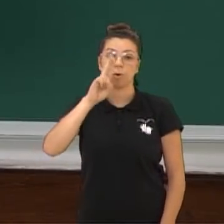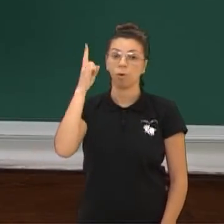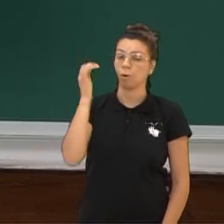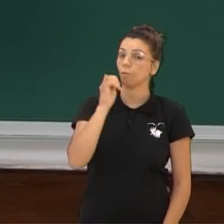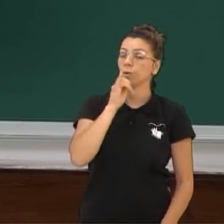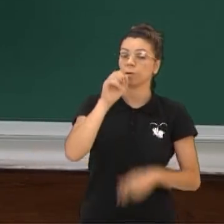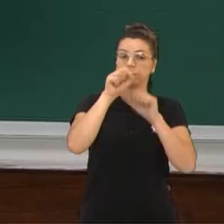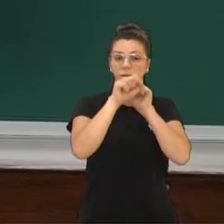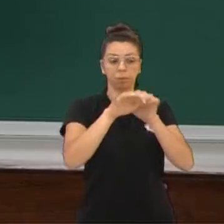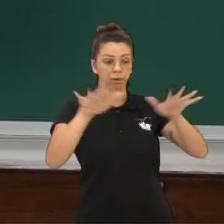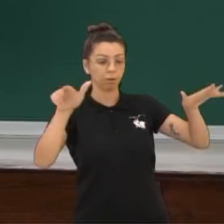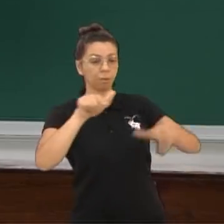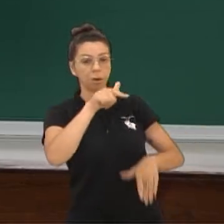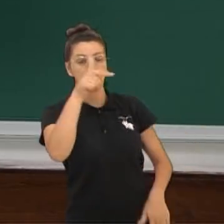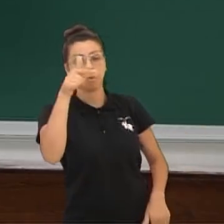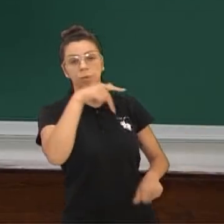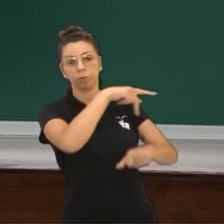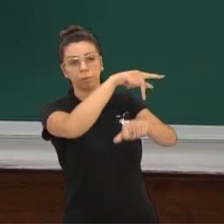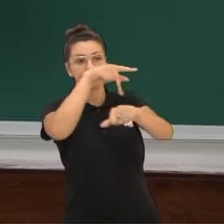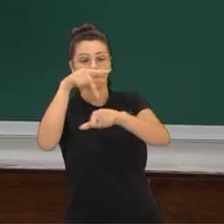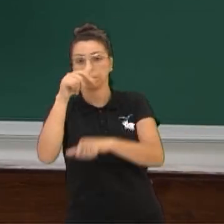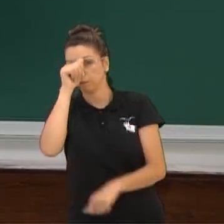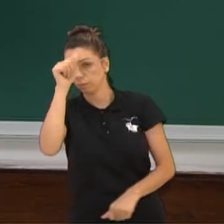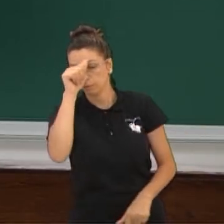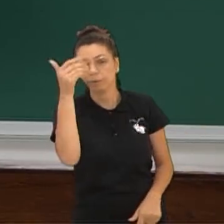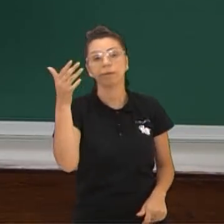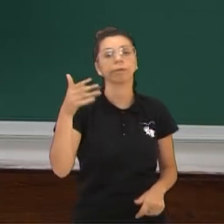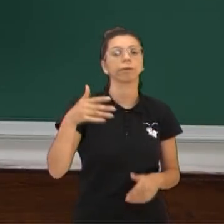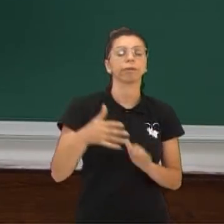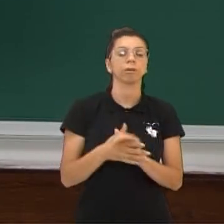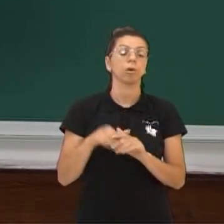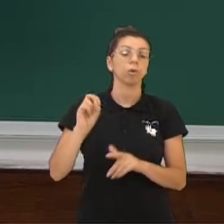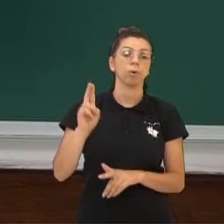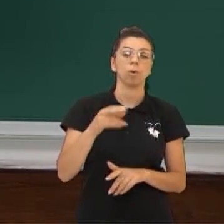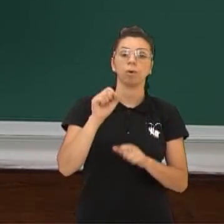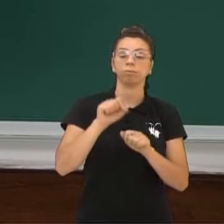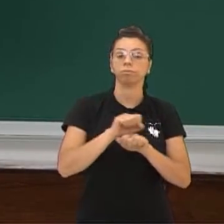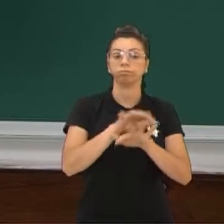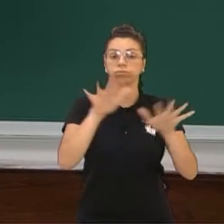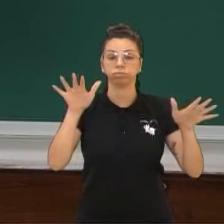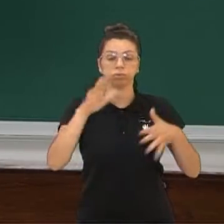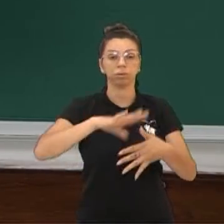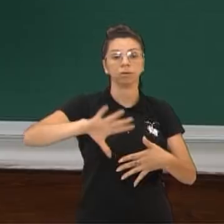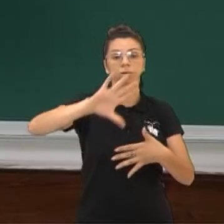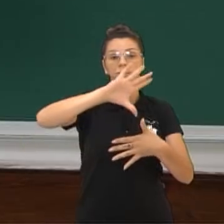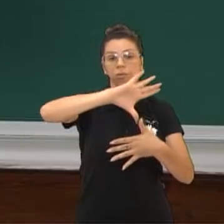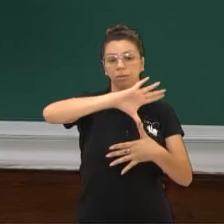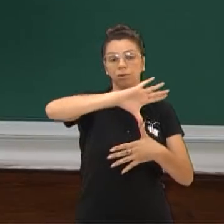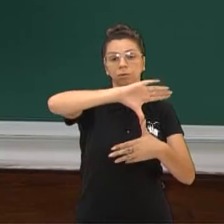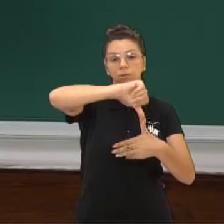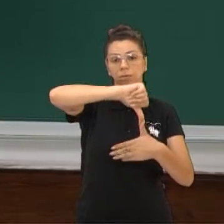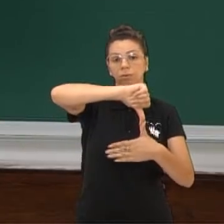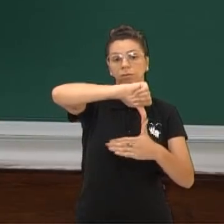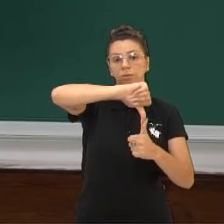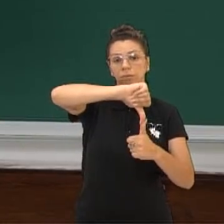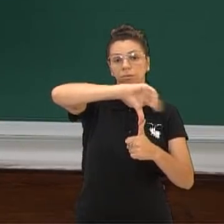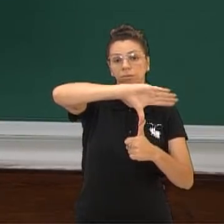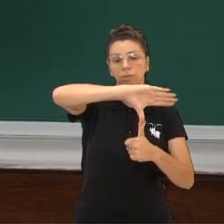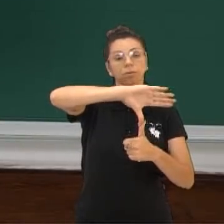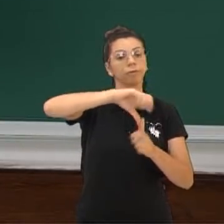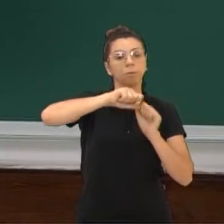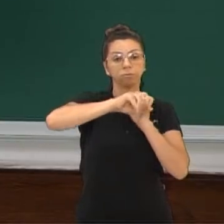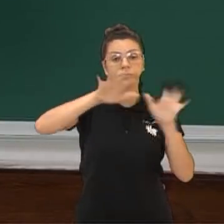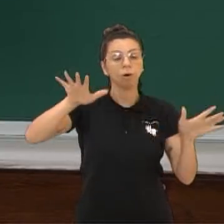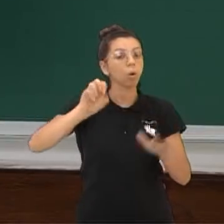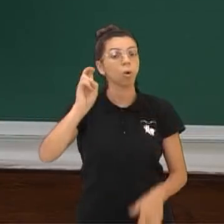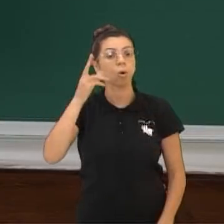Nova Zelândia, ou então houve a expansão para a América do Norte e África do Sul. Dá